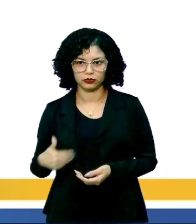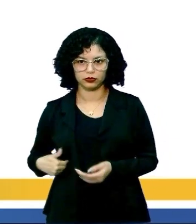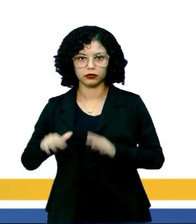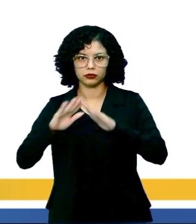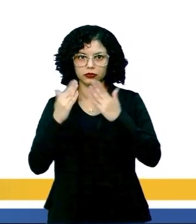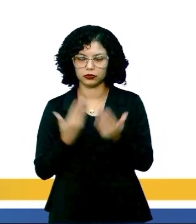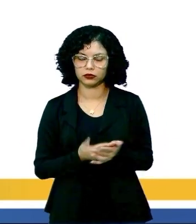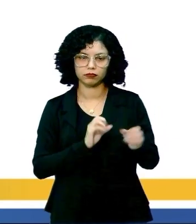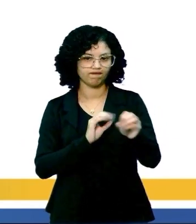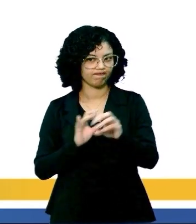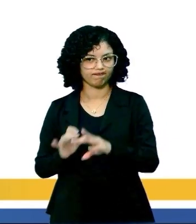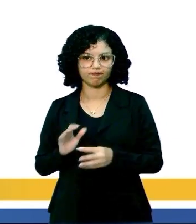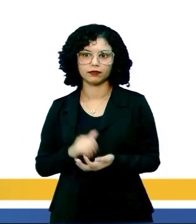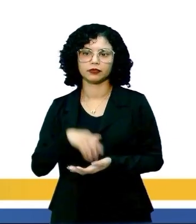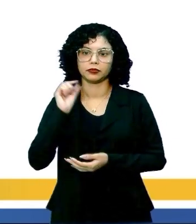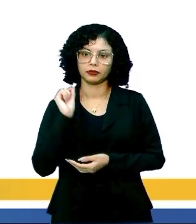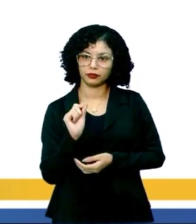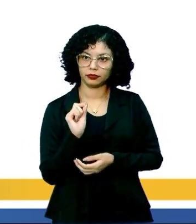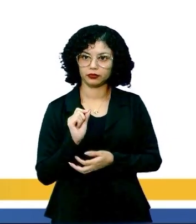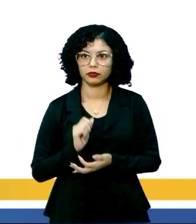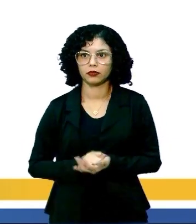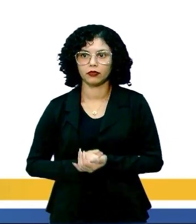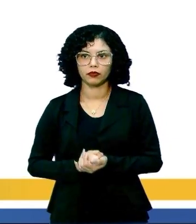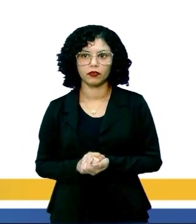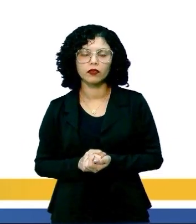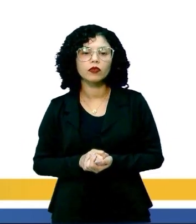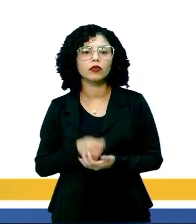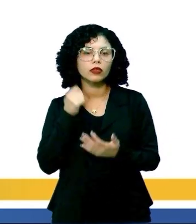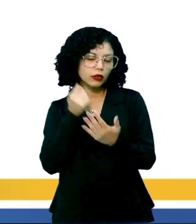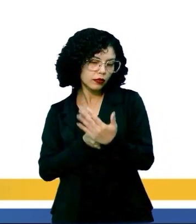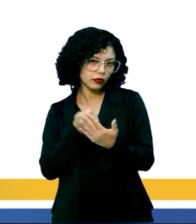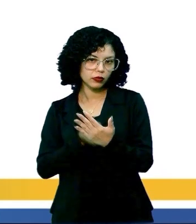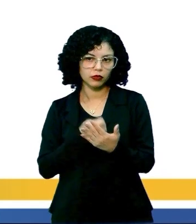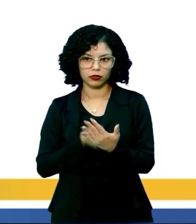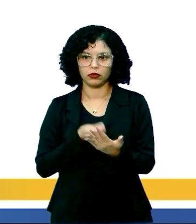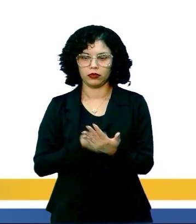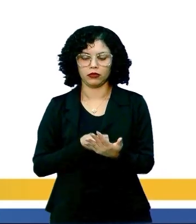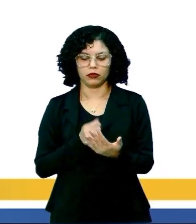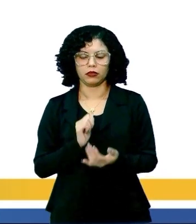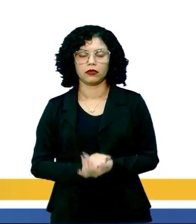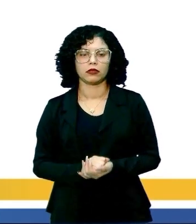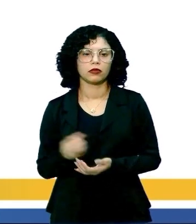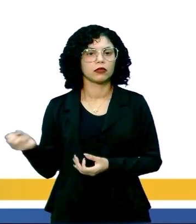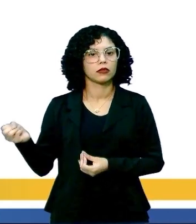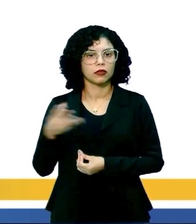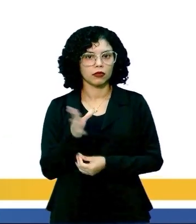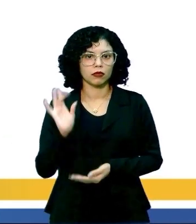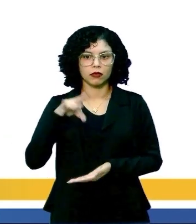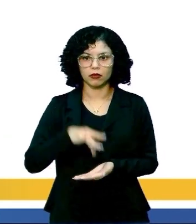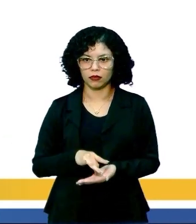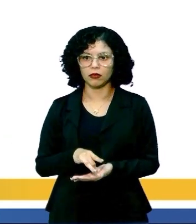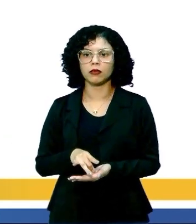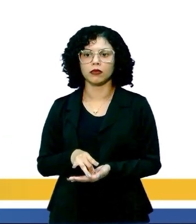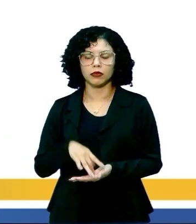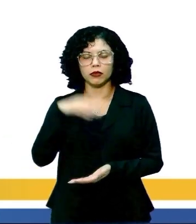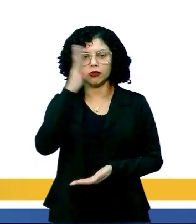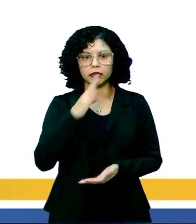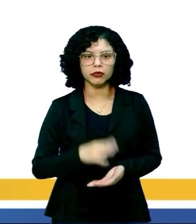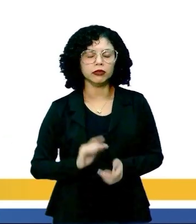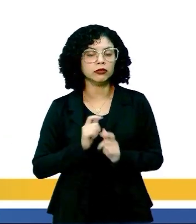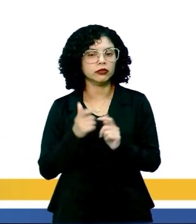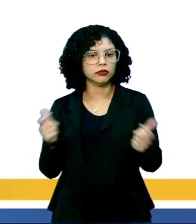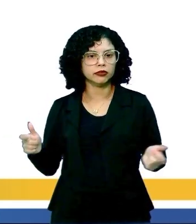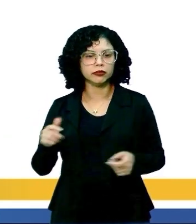não ensinavam. Então, a resistência à nova realidade política do Brasil foi muito